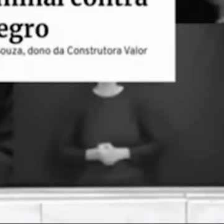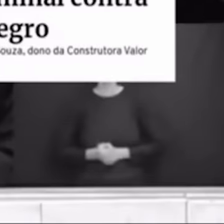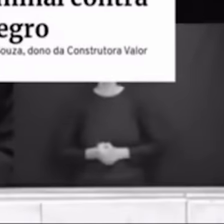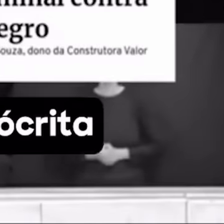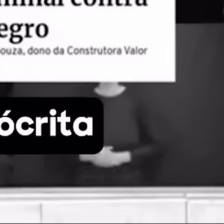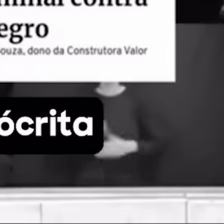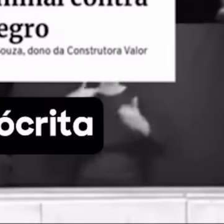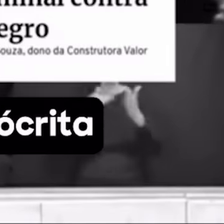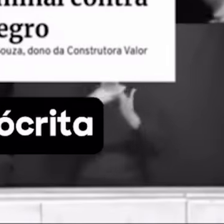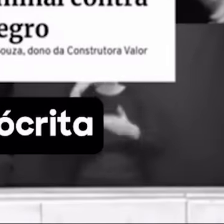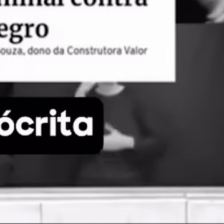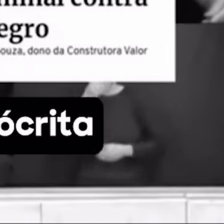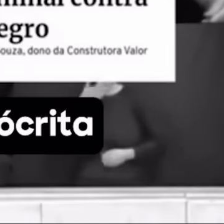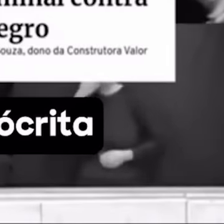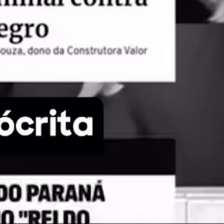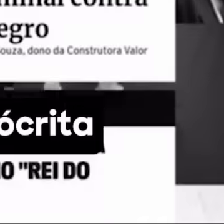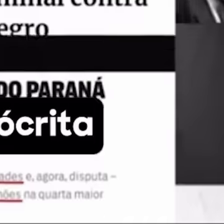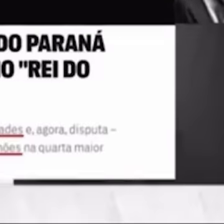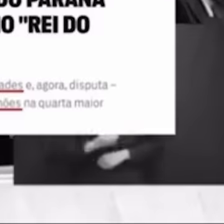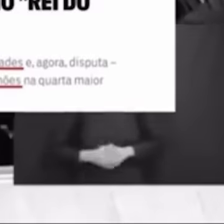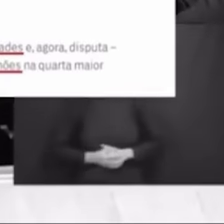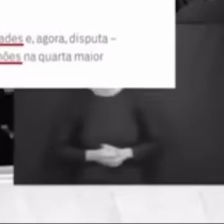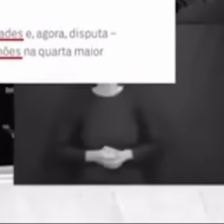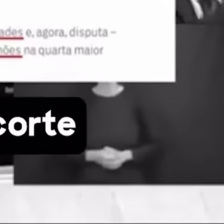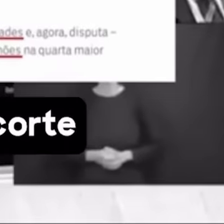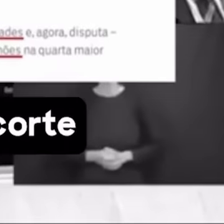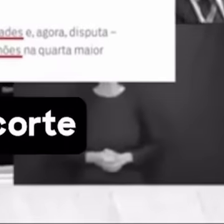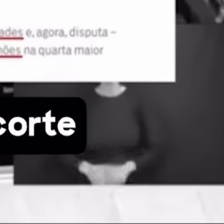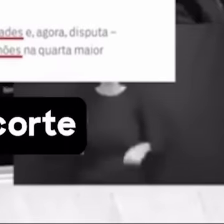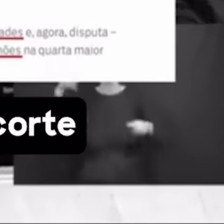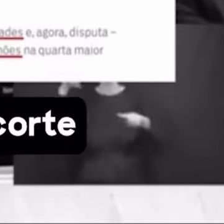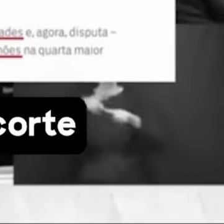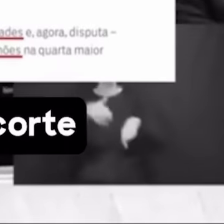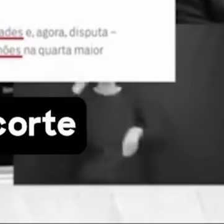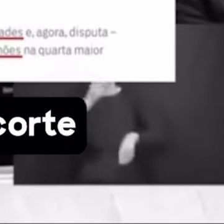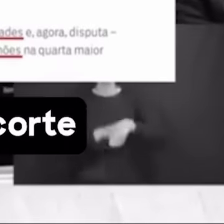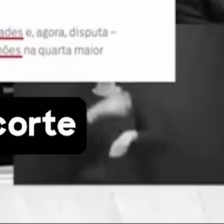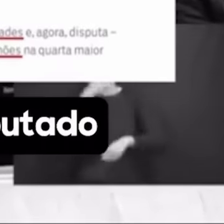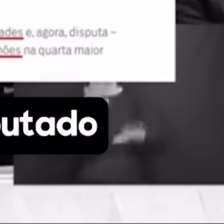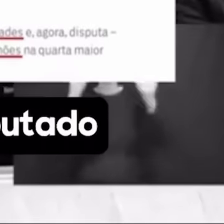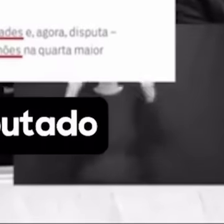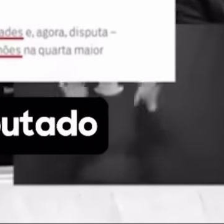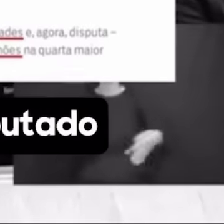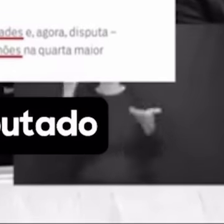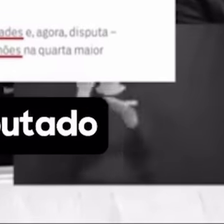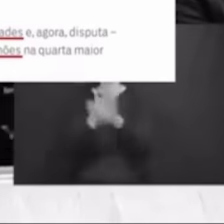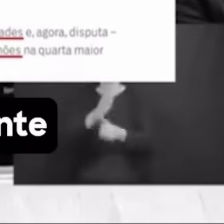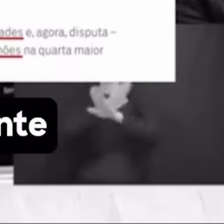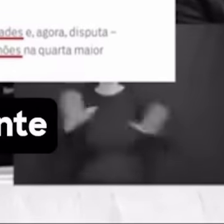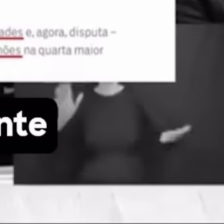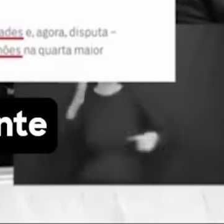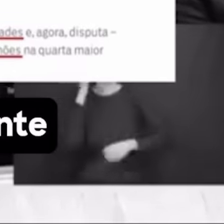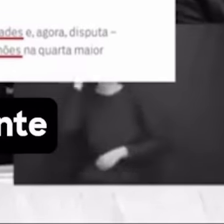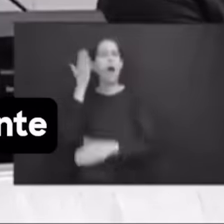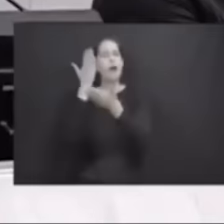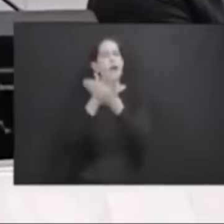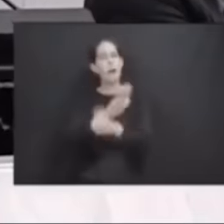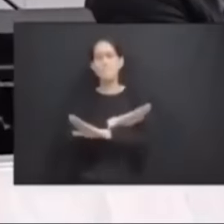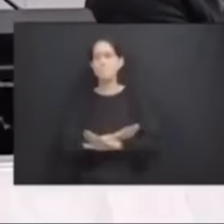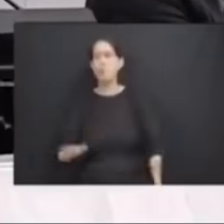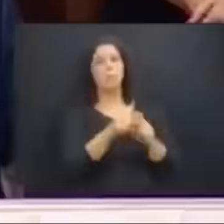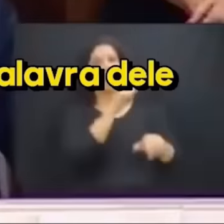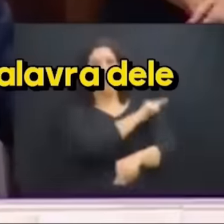fala. Aqui não tem hipócrita. Corta, determina o que corte a palavra do deputado. Vamos em frente.